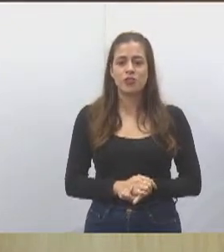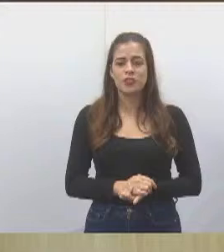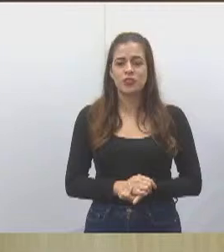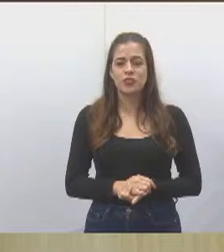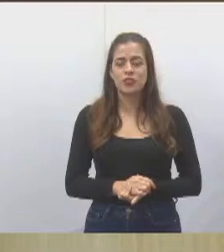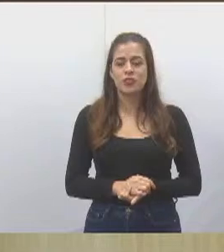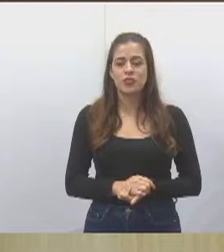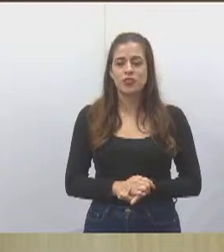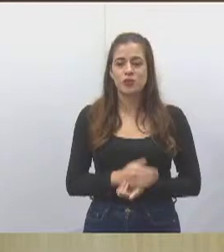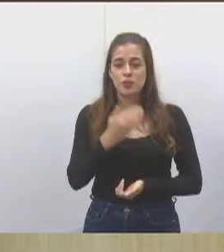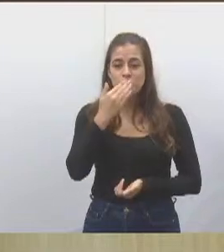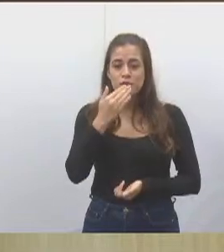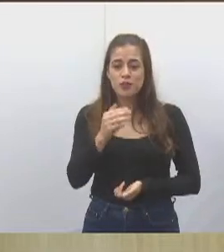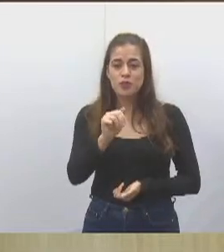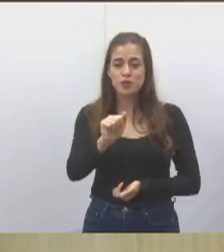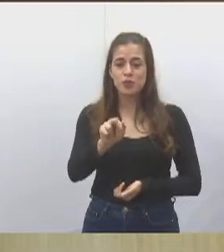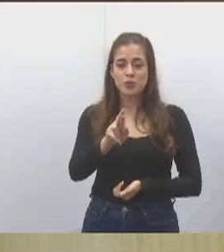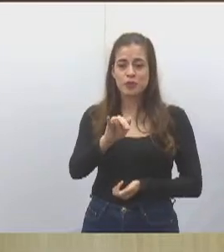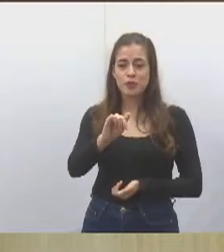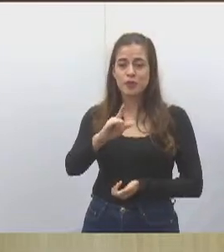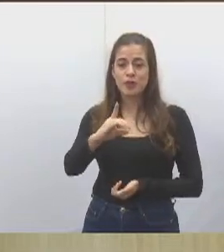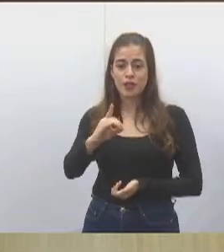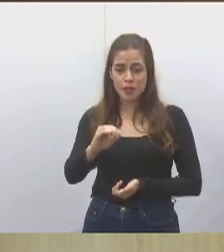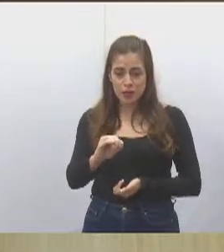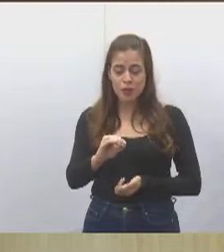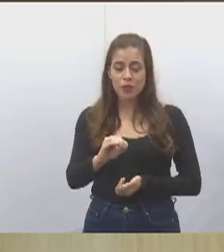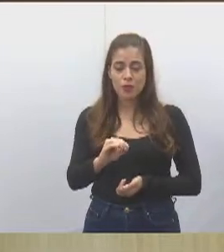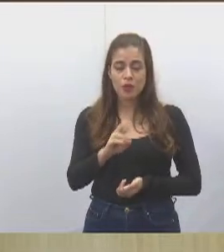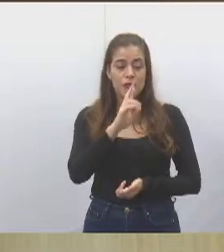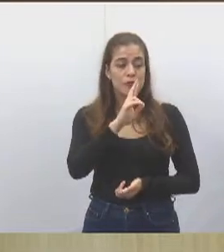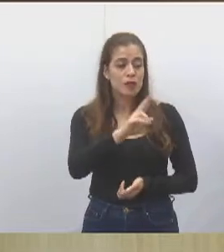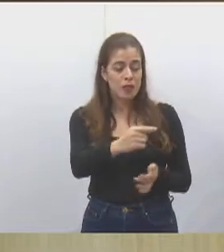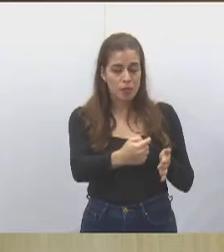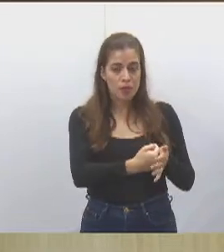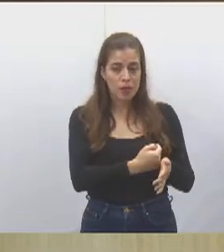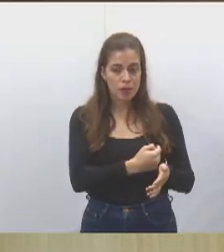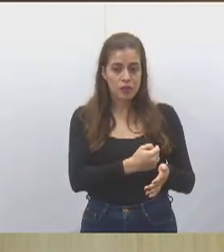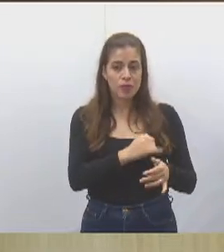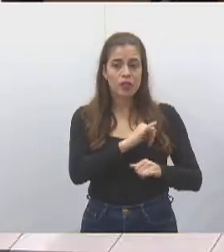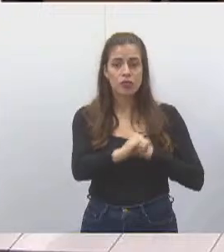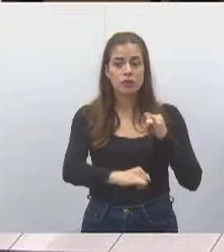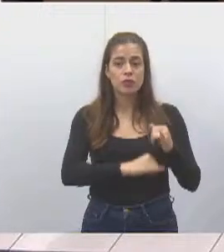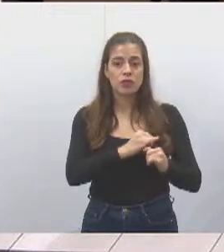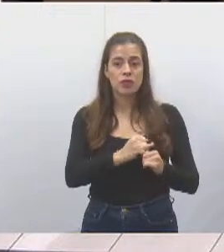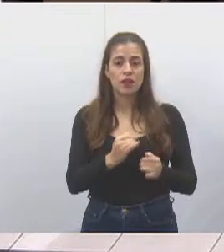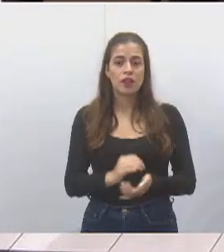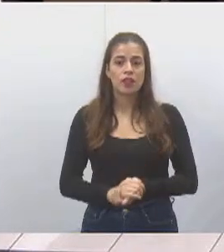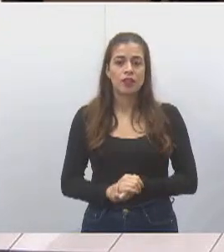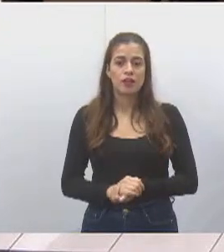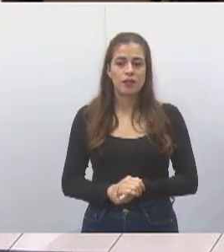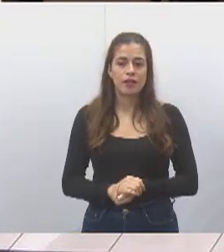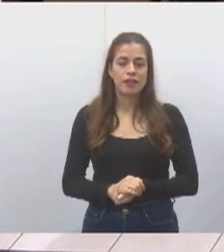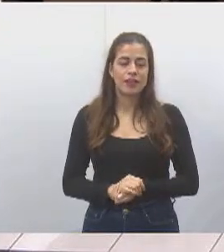Então, vou pedir para o Arildo responder as perguntas dos internautas aí.